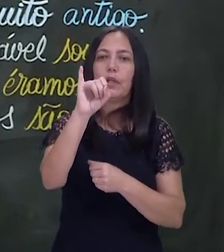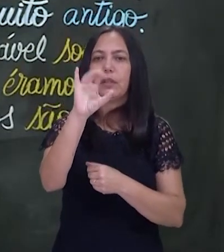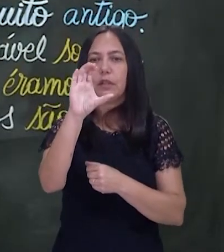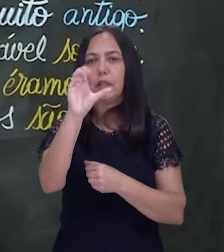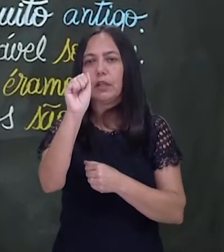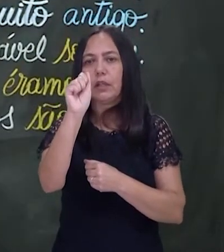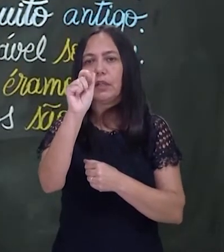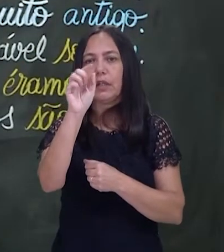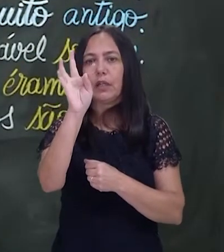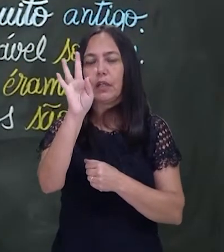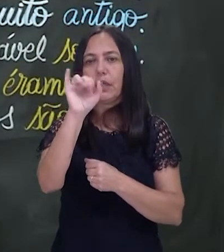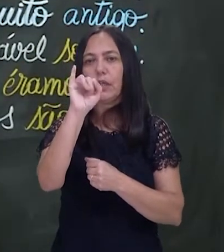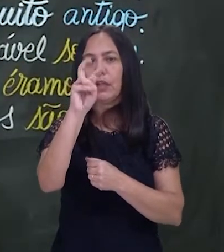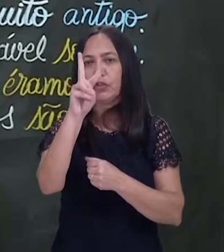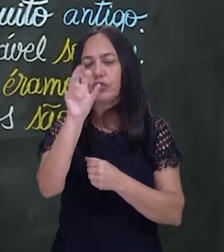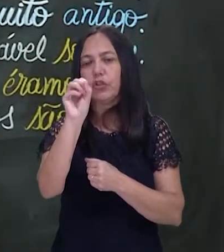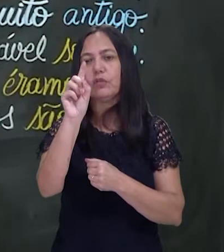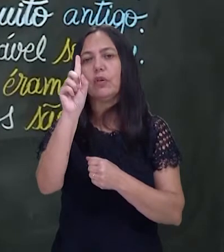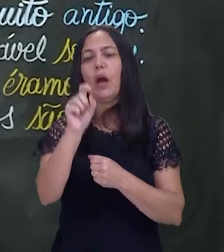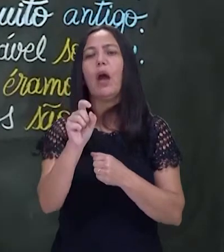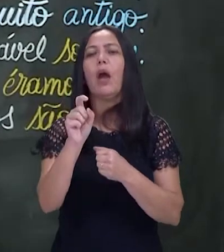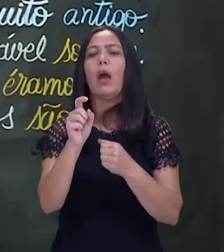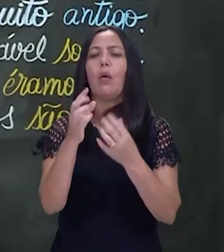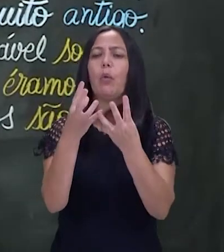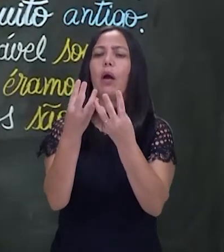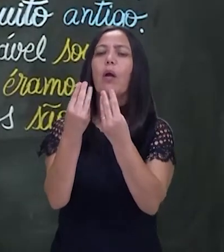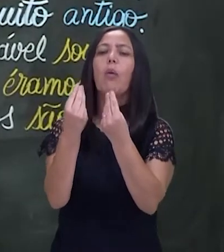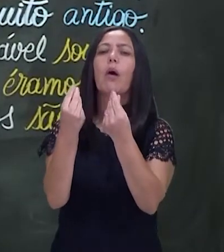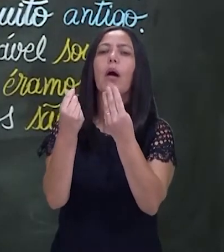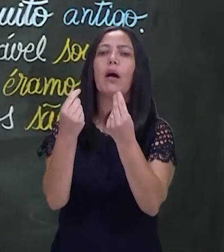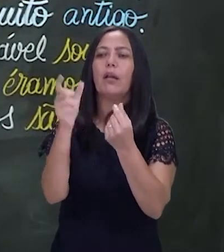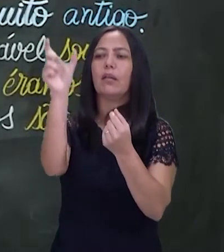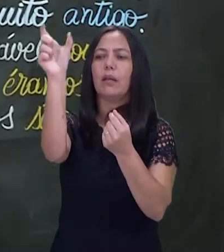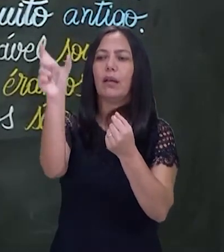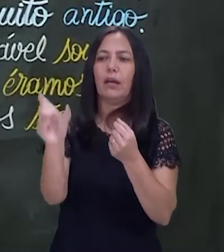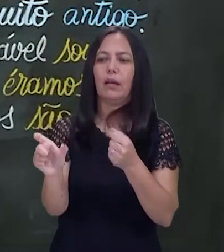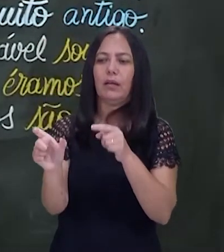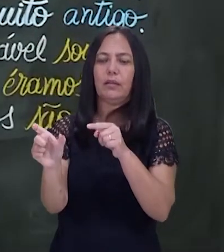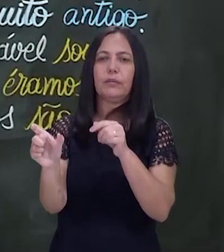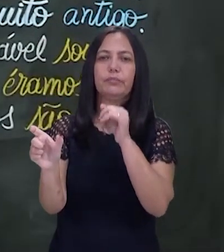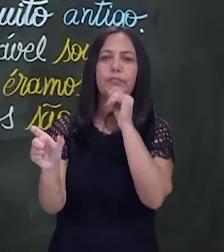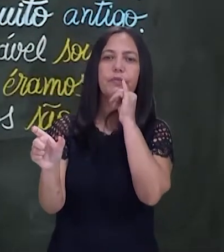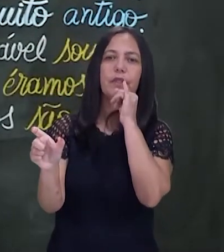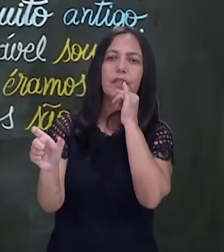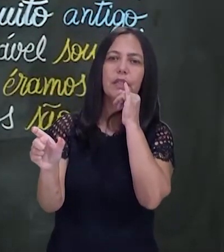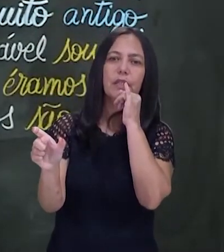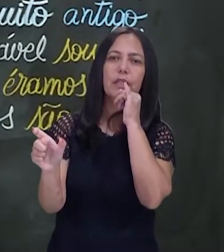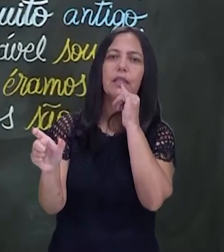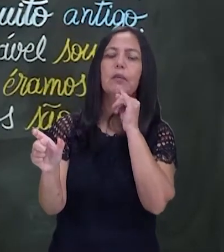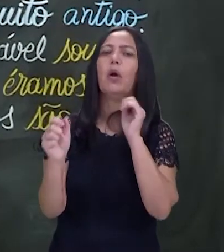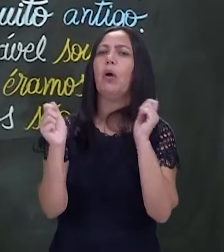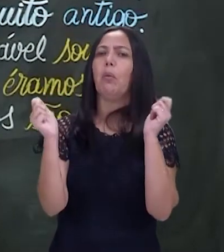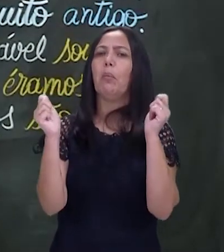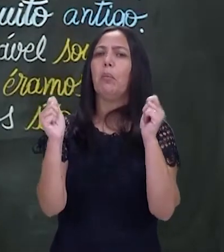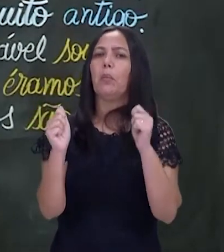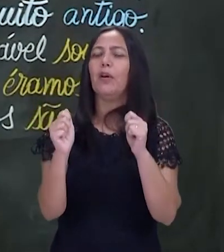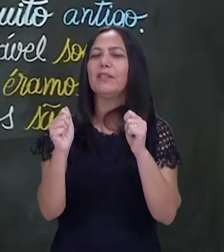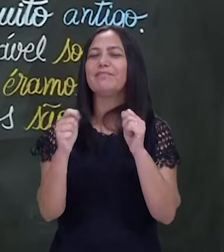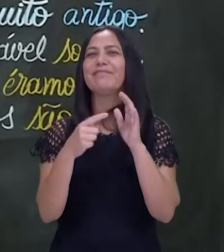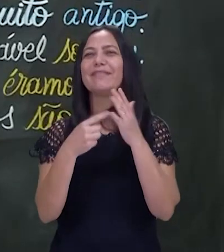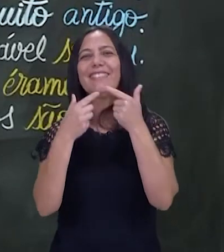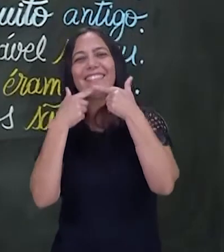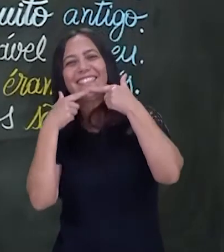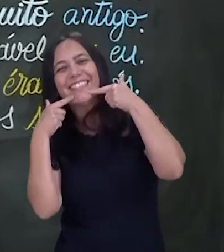uma característica do sujeito. Que característica é essa? Bom, a gente pode aparecer de diversas maneiras em um contexto, né?